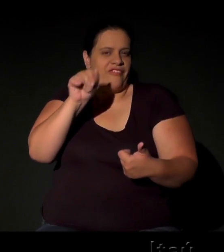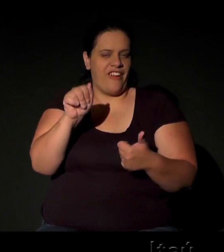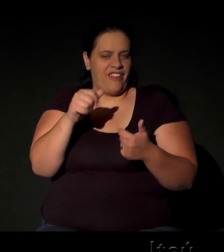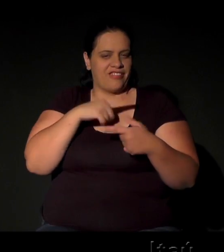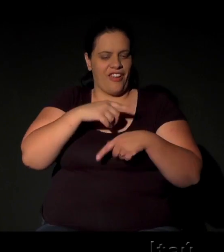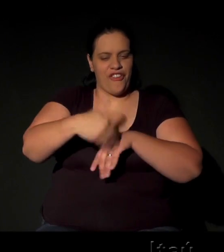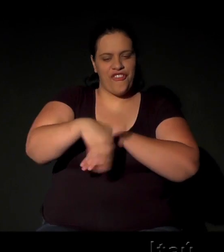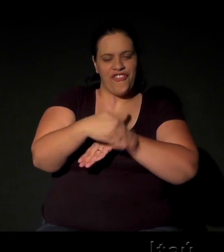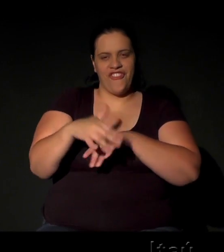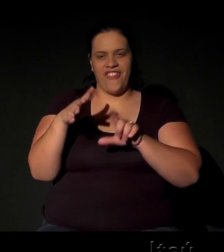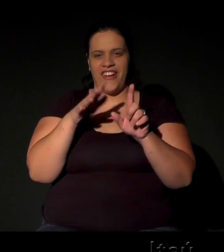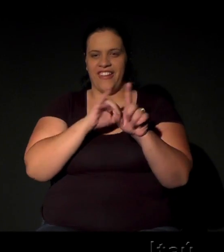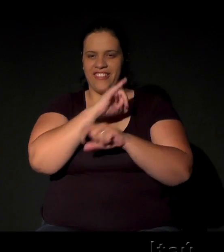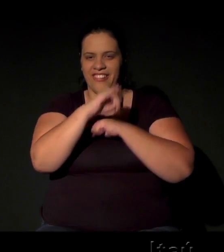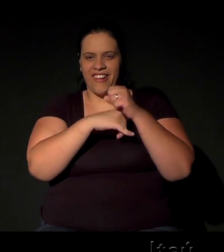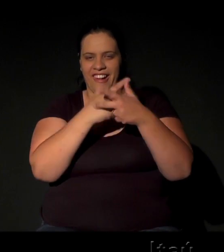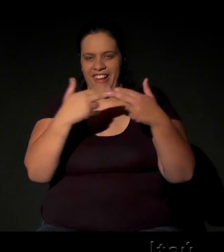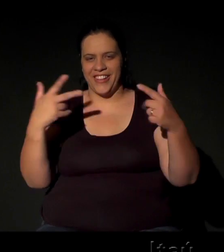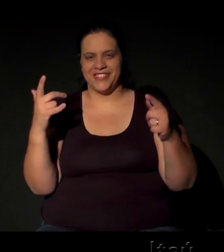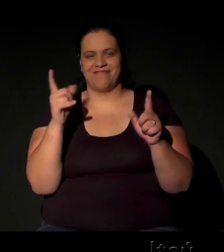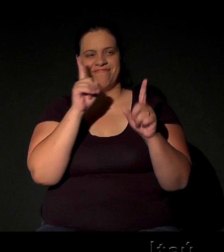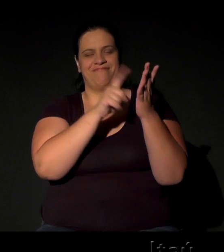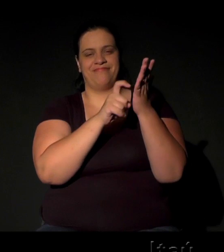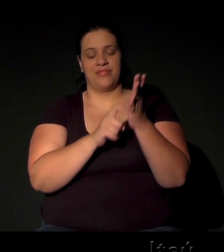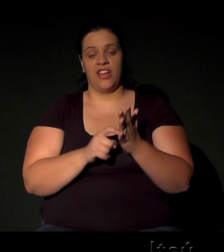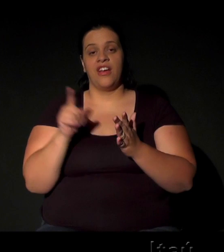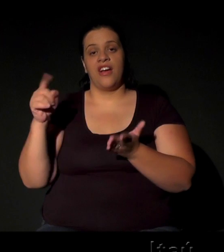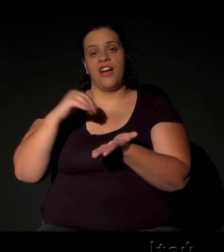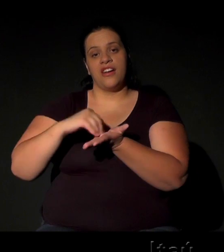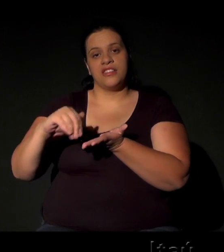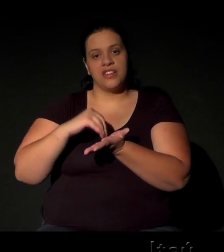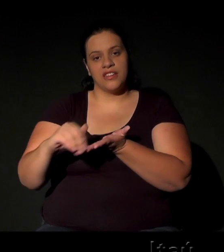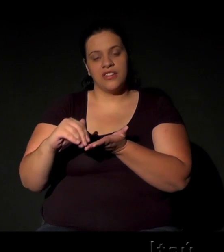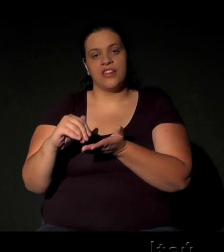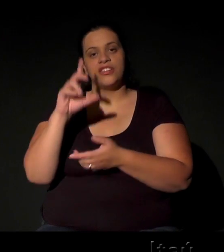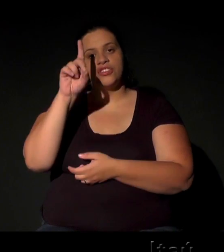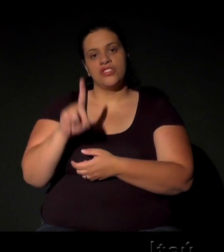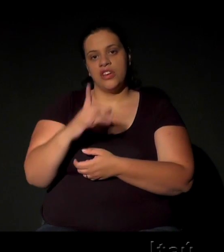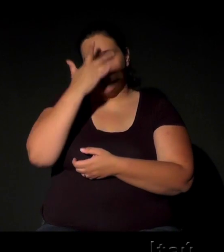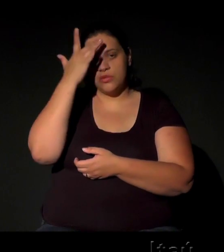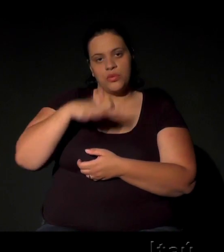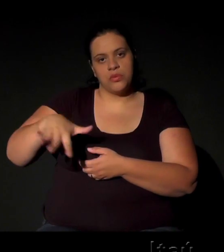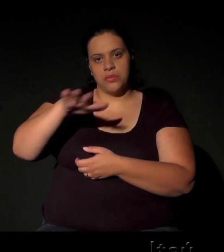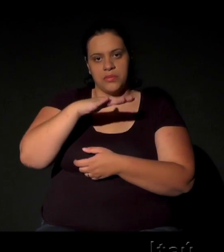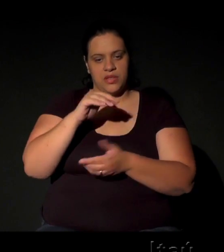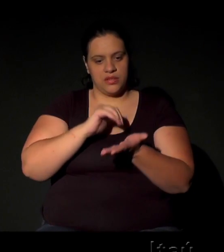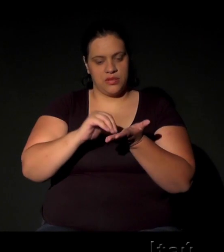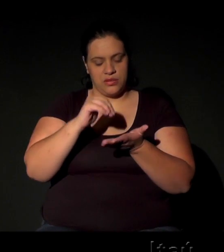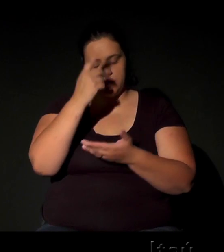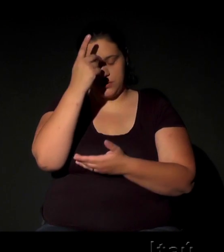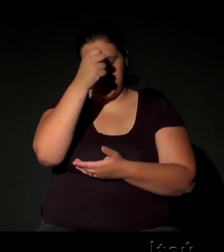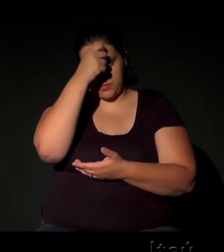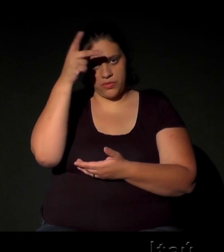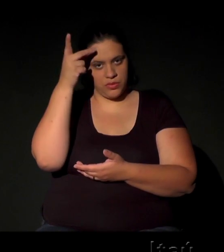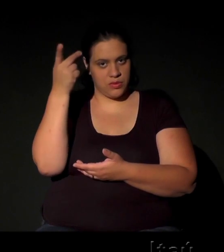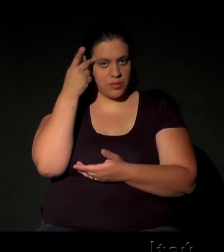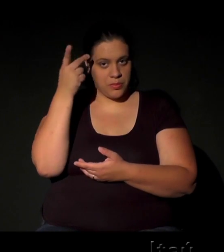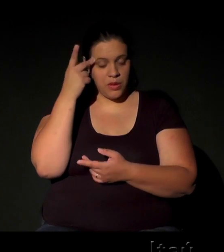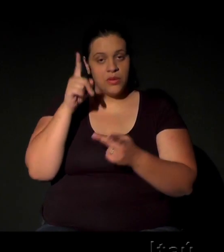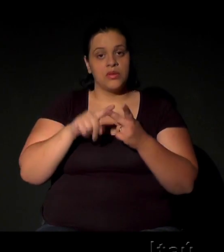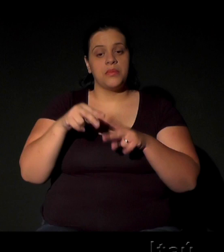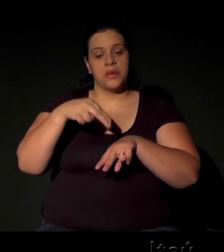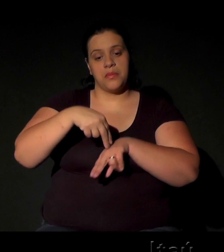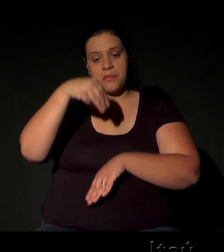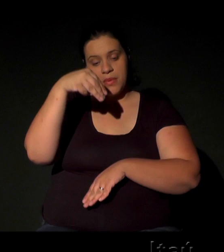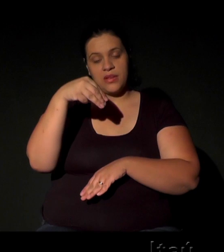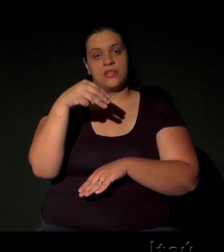ruas ela é secretária de junta de Direitos Humanos da Prefeitura de São Paulo ela é mestre em filosofia pela Unifesp e é